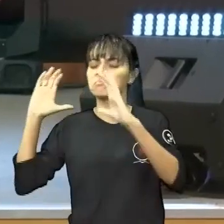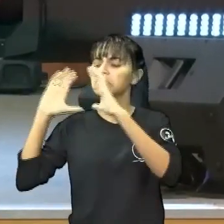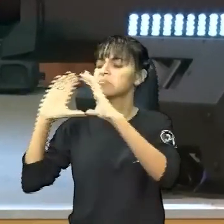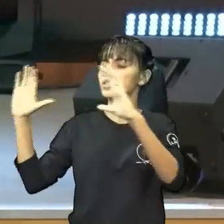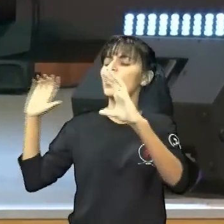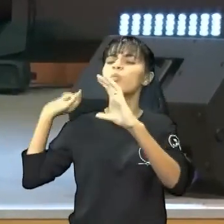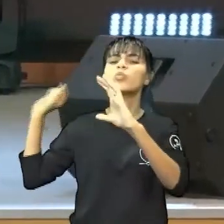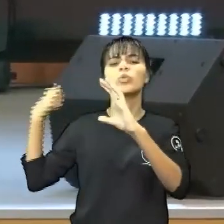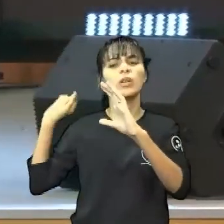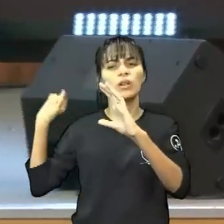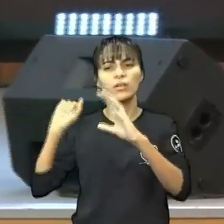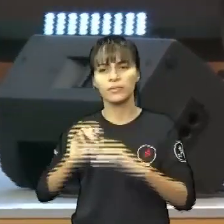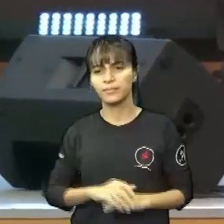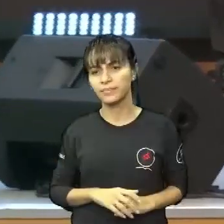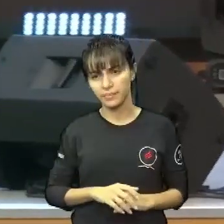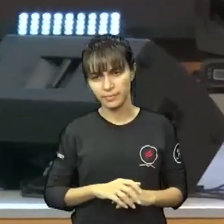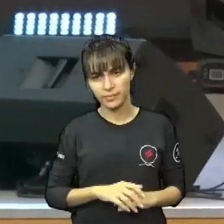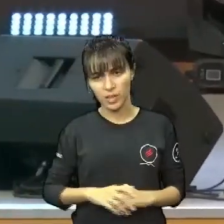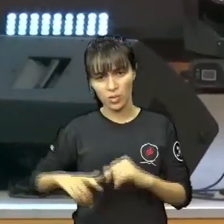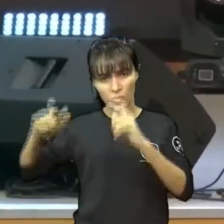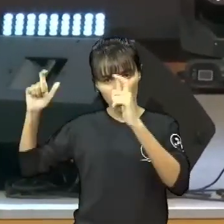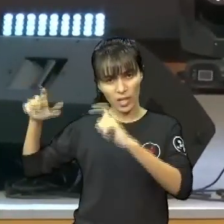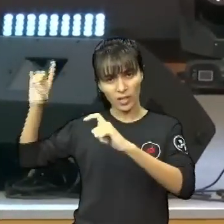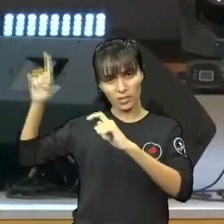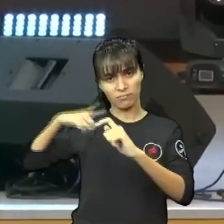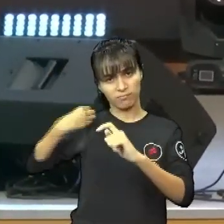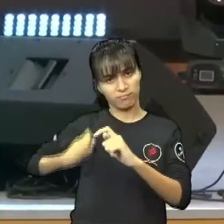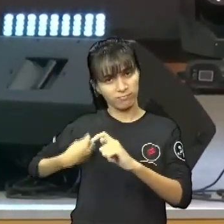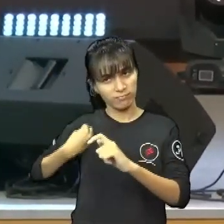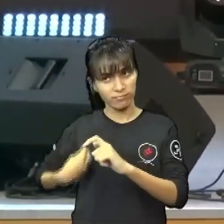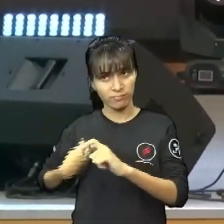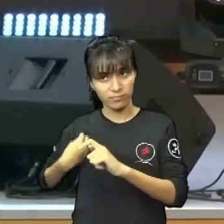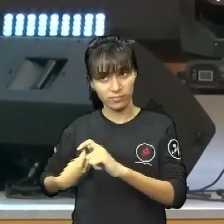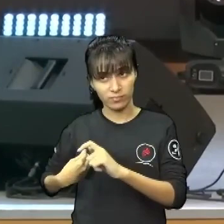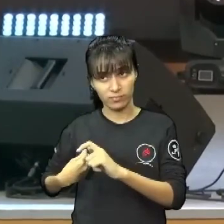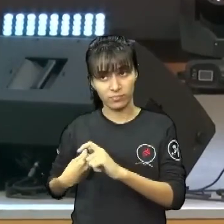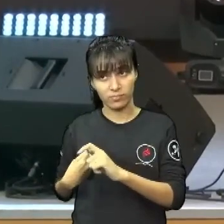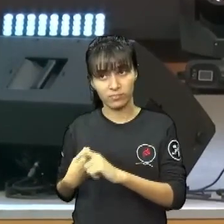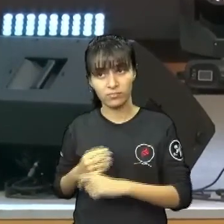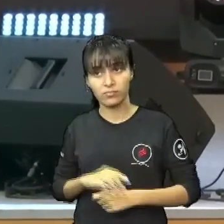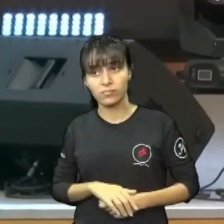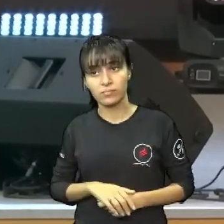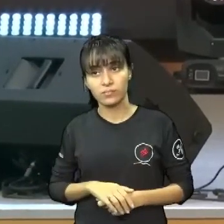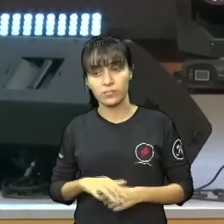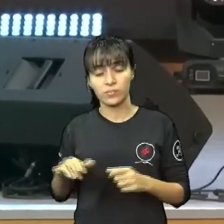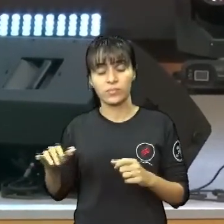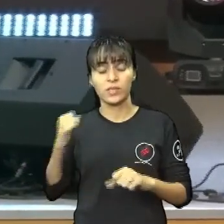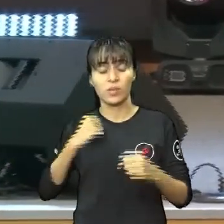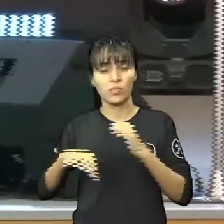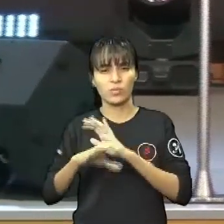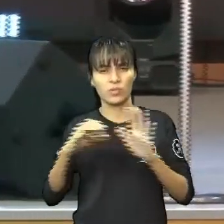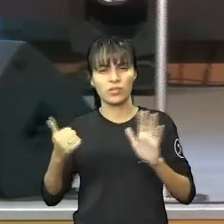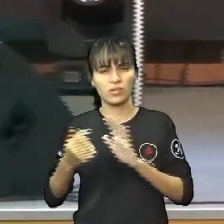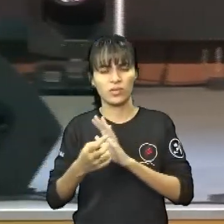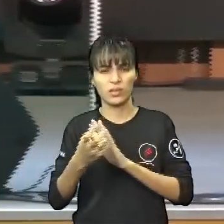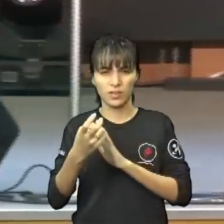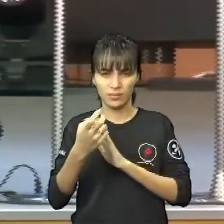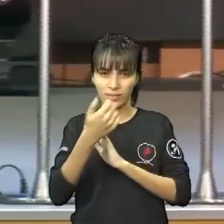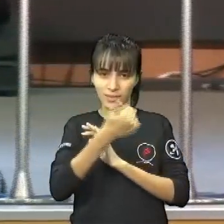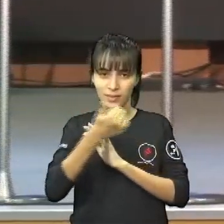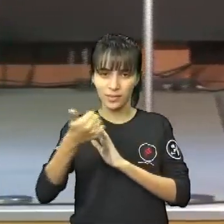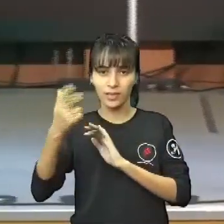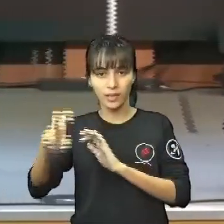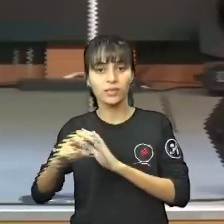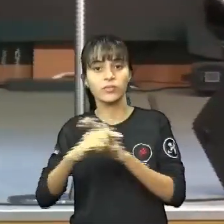primeiro lugar onde Deus habita o Salmo 115 Versículo 3 diz